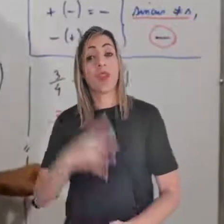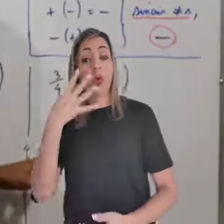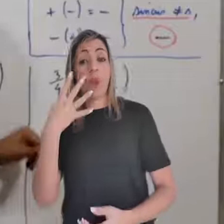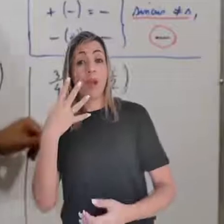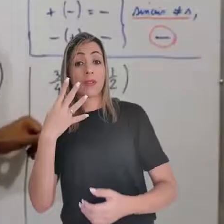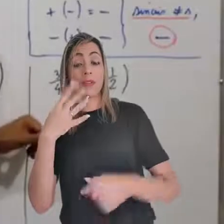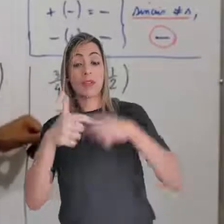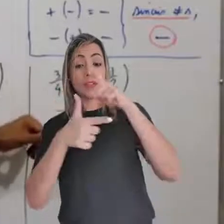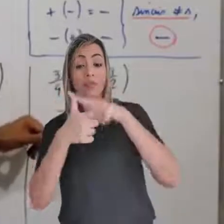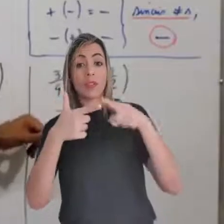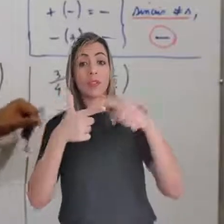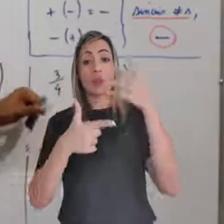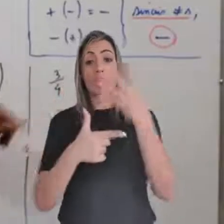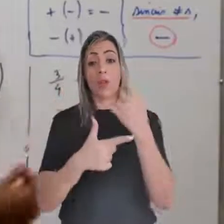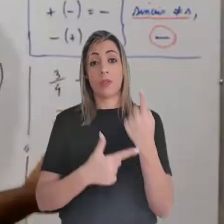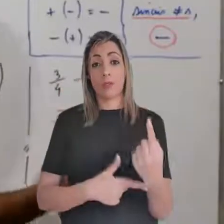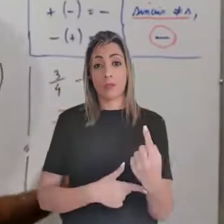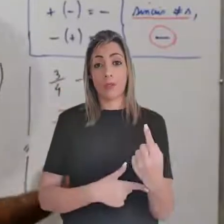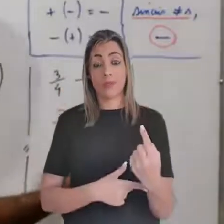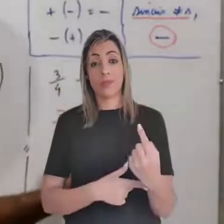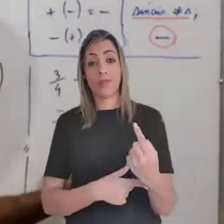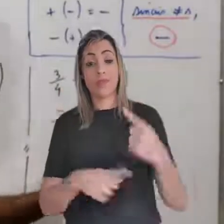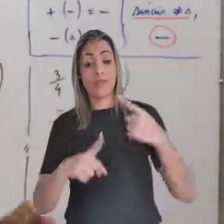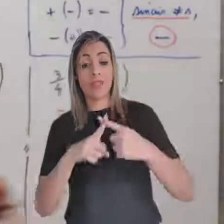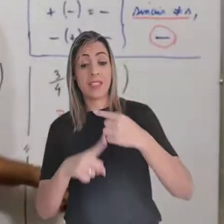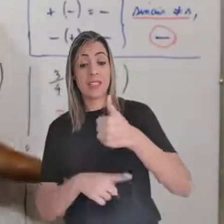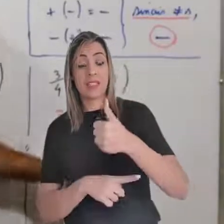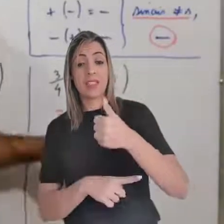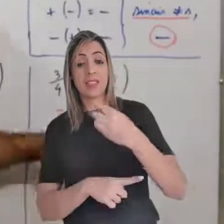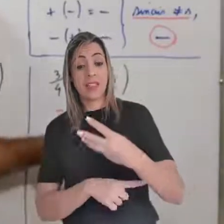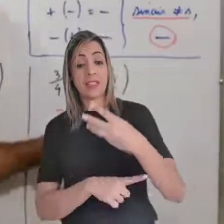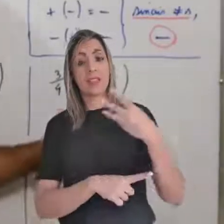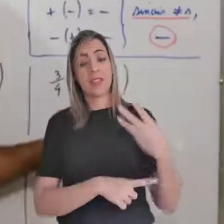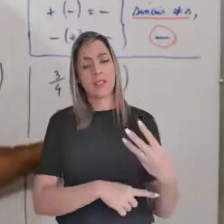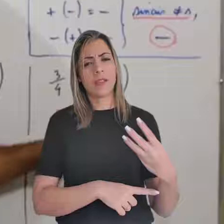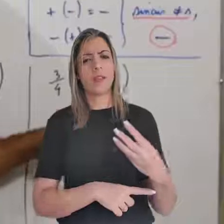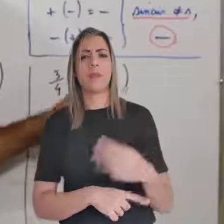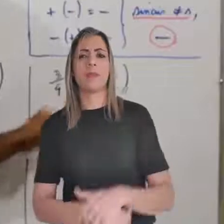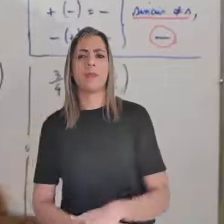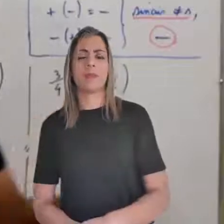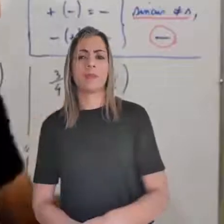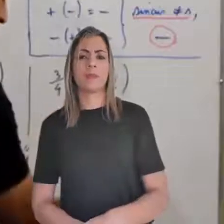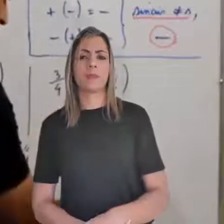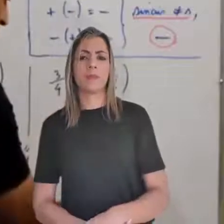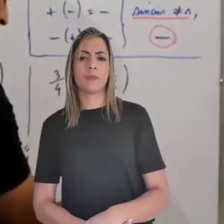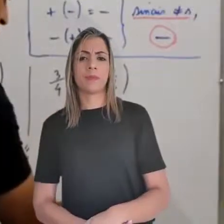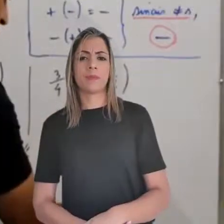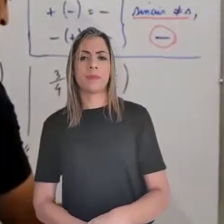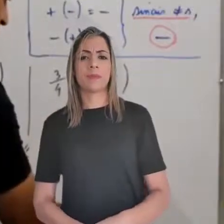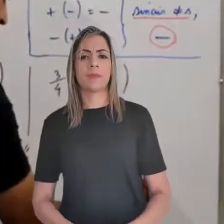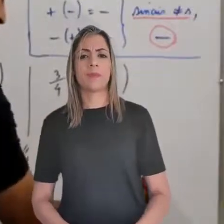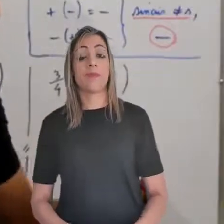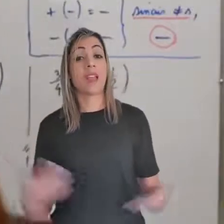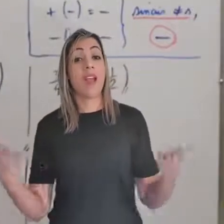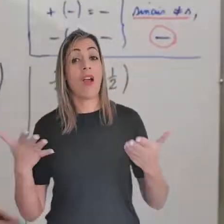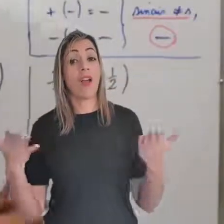lá. 4 dividido por 4, 1 vezes 3, 3. 4 dividido por 2, 2 vezes 1, 2.